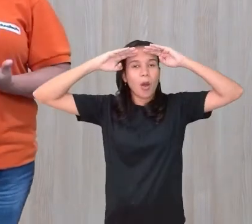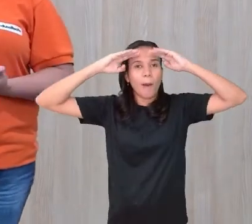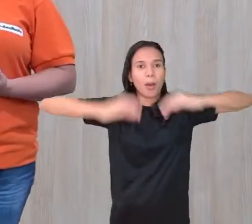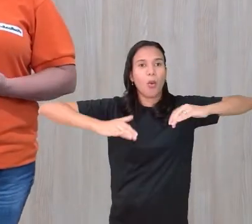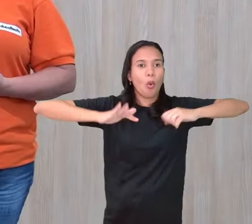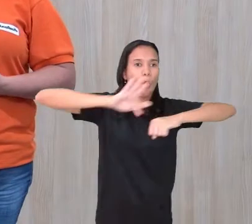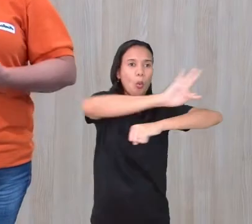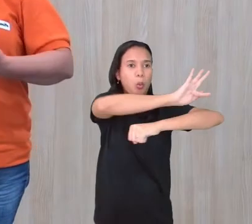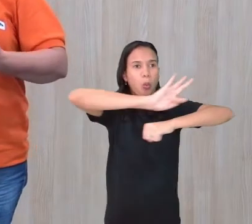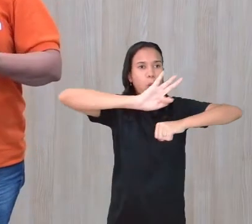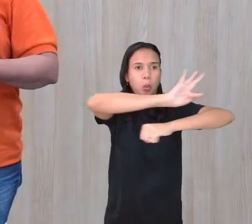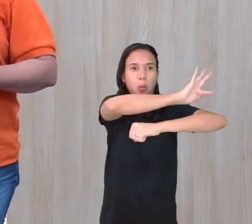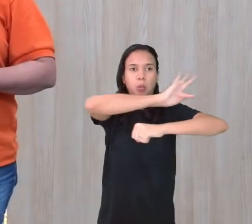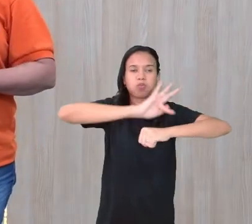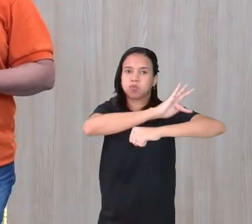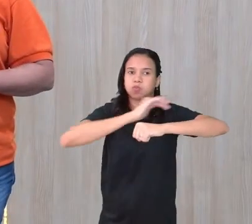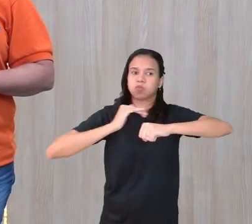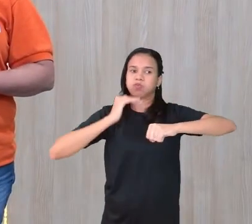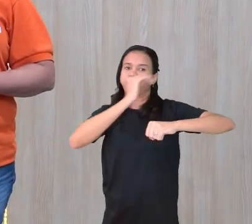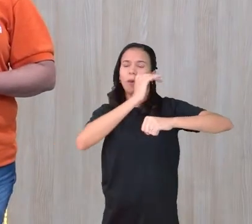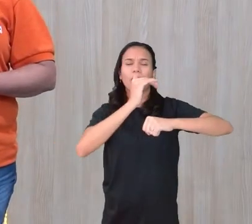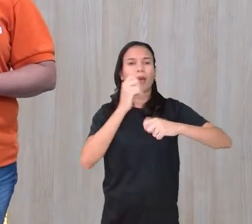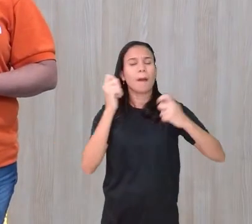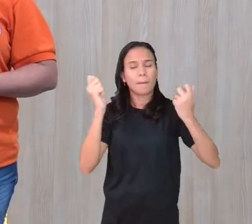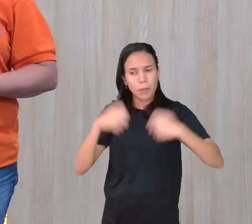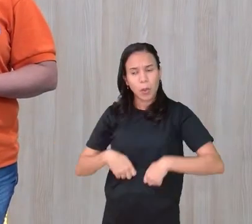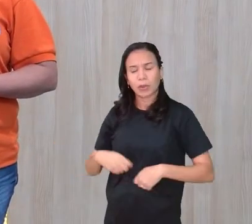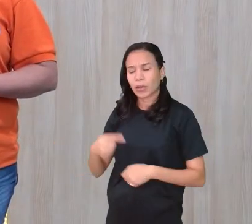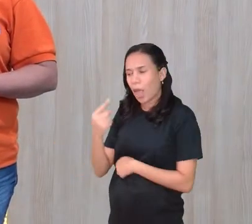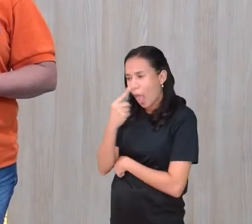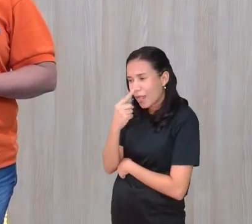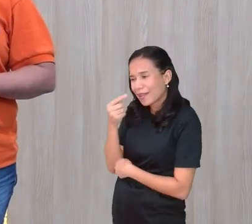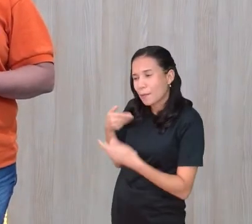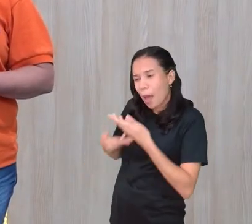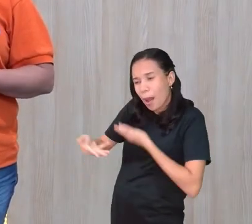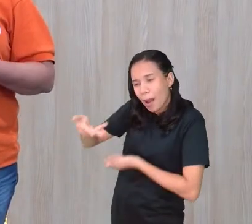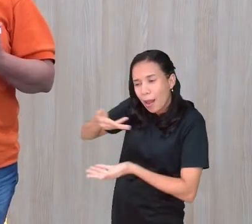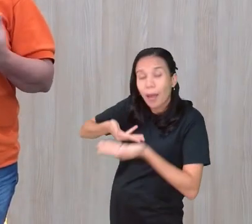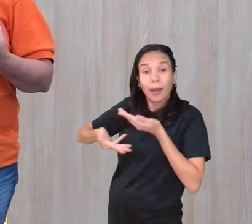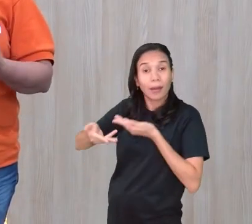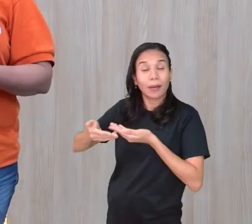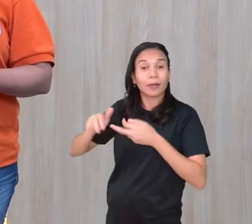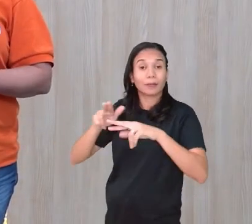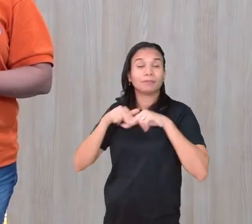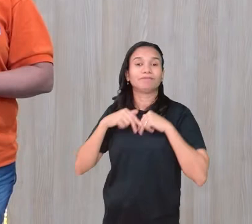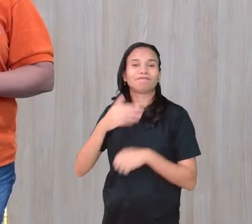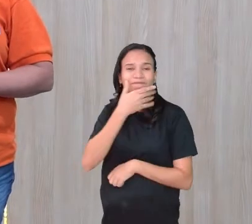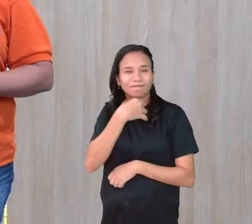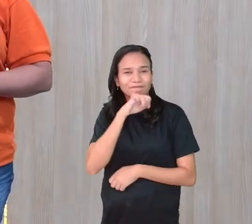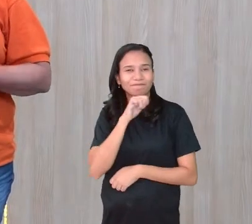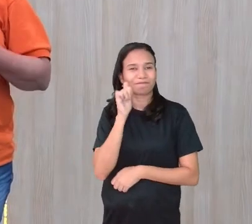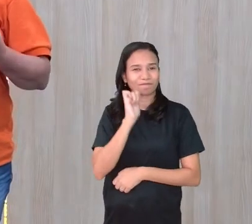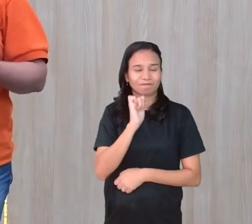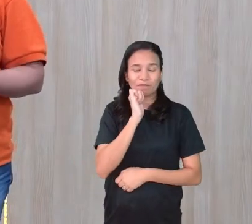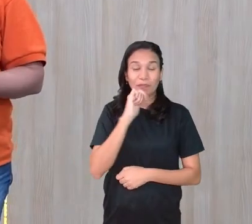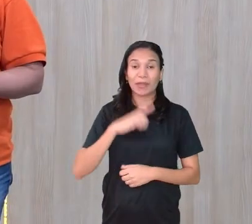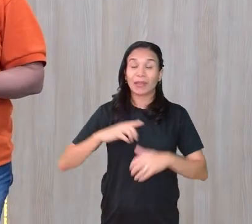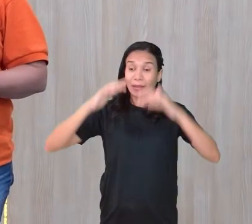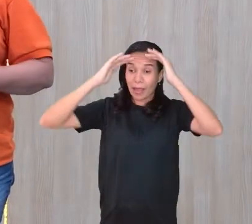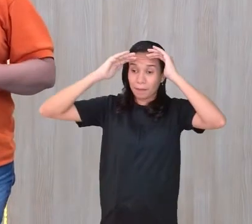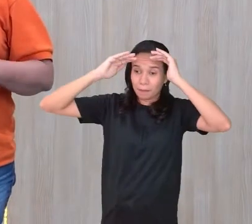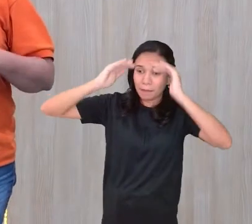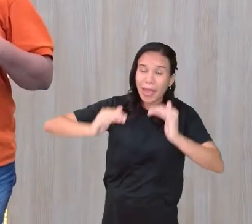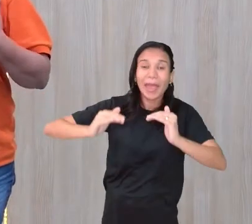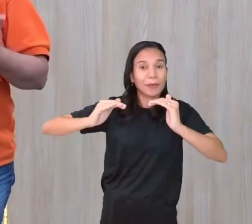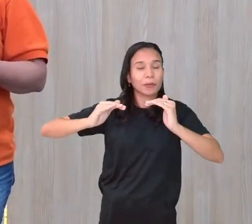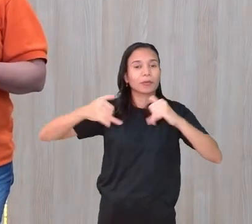falar com eles de forma, não é, íntima. E aí, quando os pais são tratados assim, com respeito